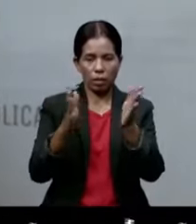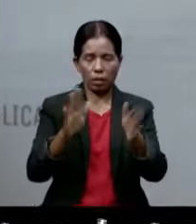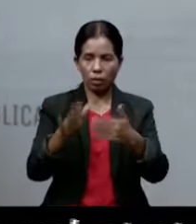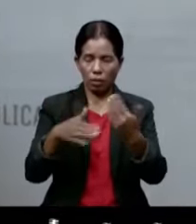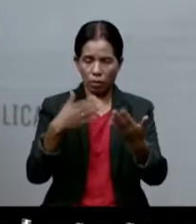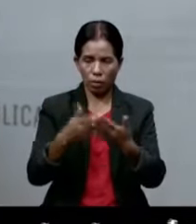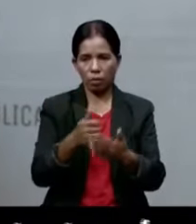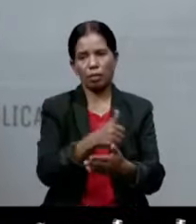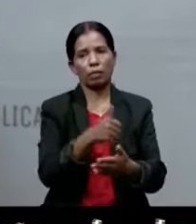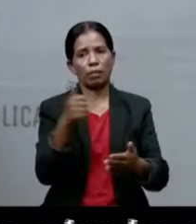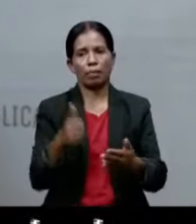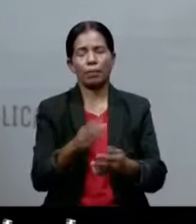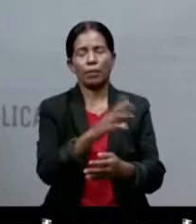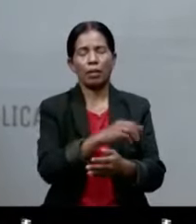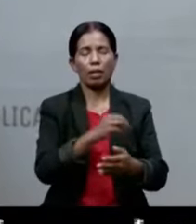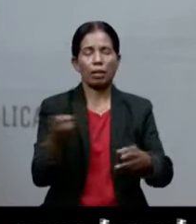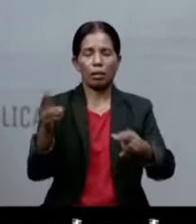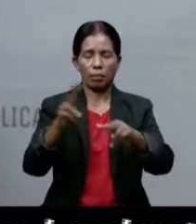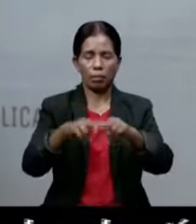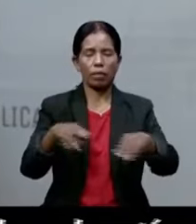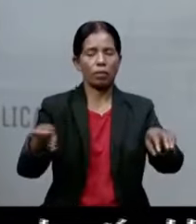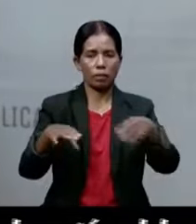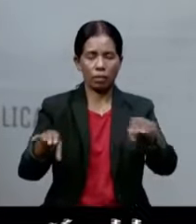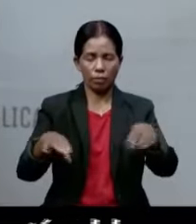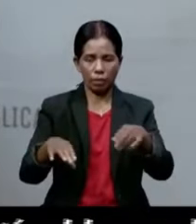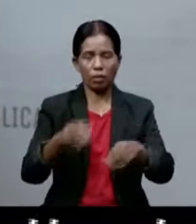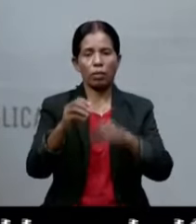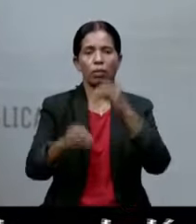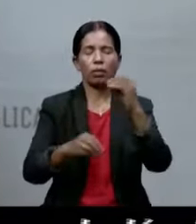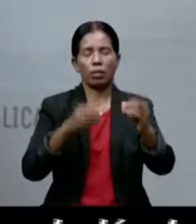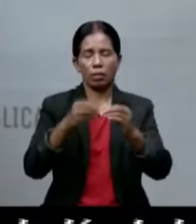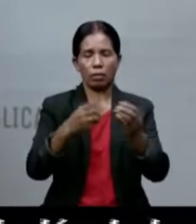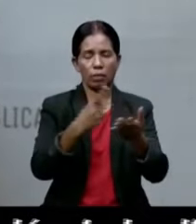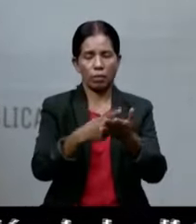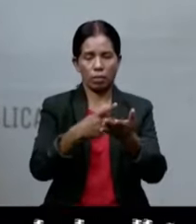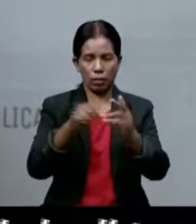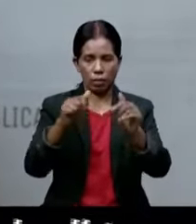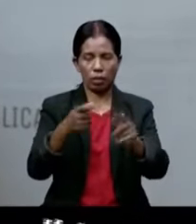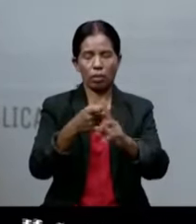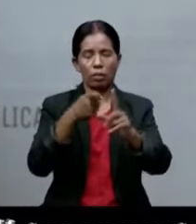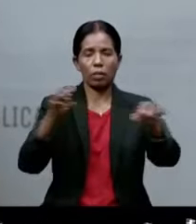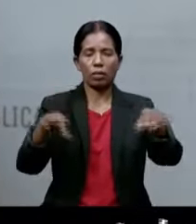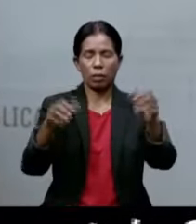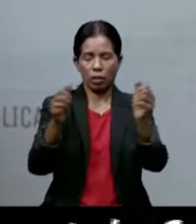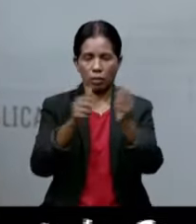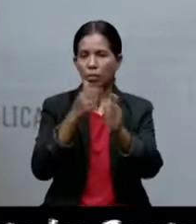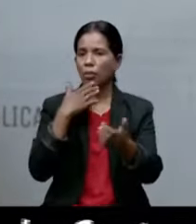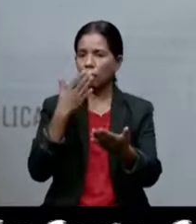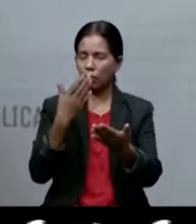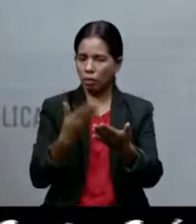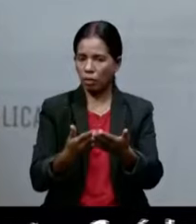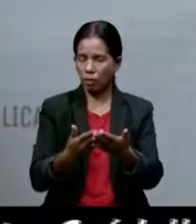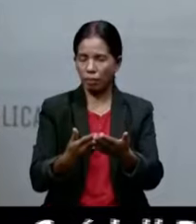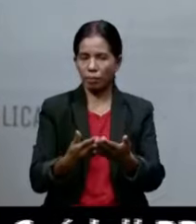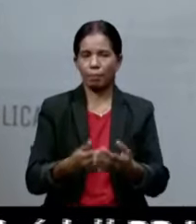no Selutan. No MOS aumenta serviço balo, NBE relaciona o projeto NE. Lihusi cooperação e NBE dia no